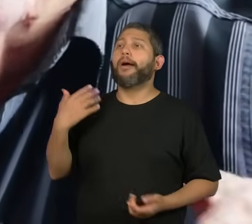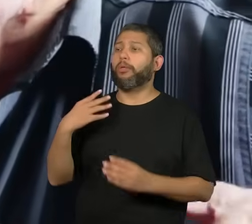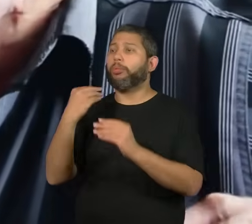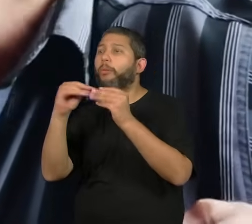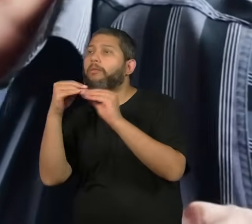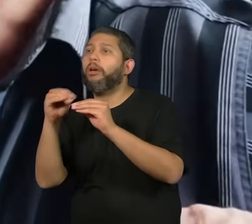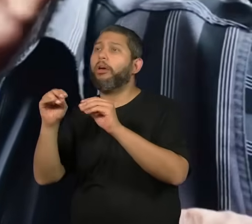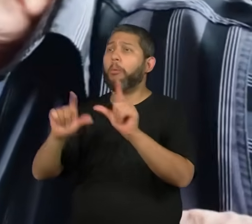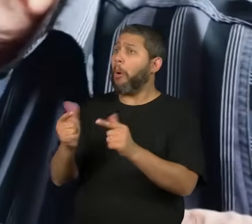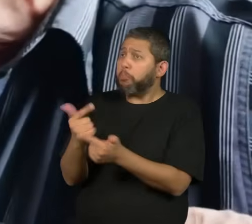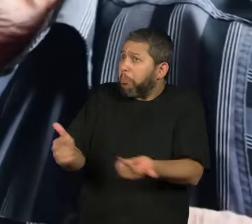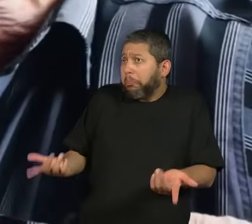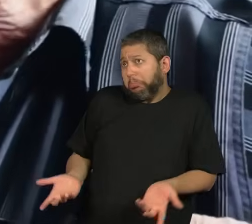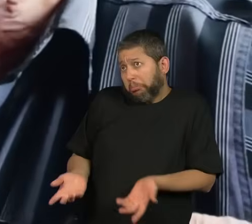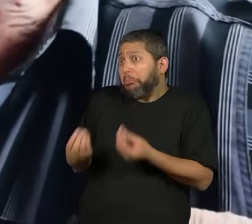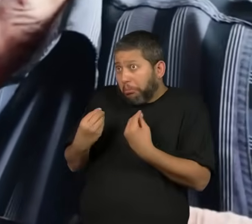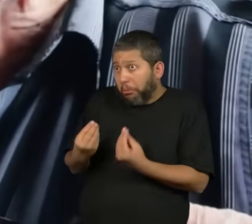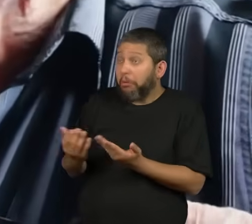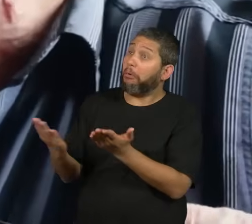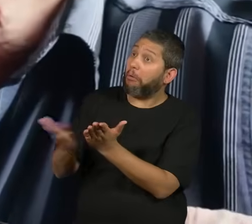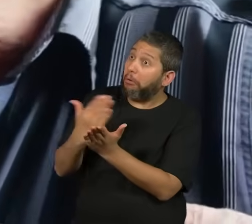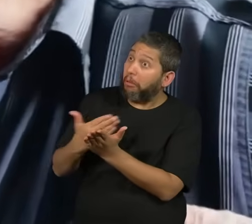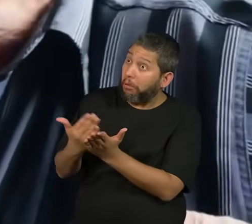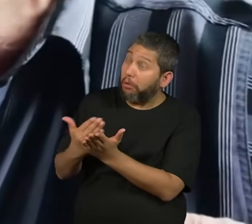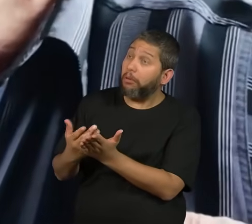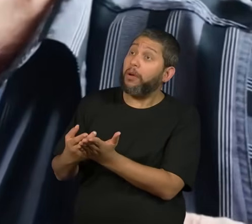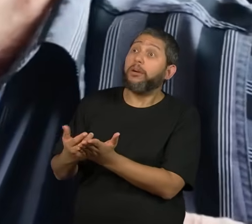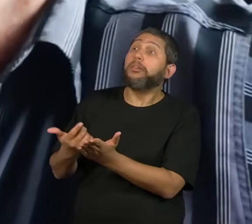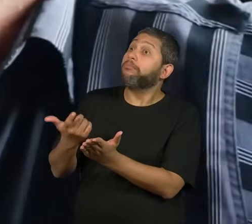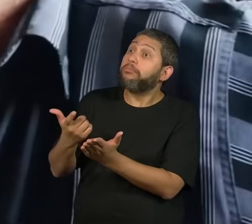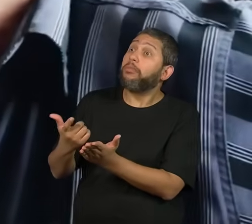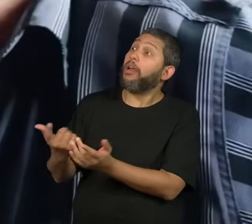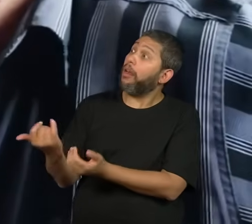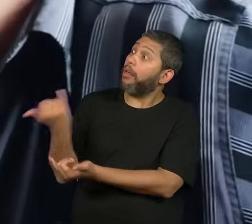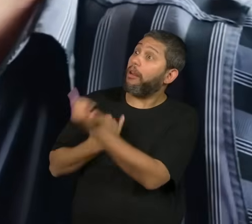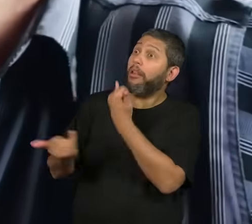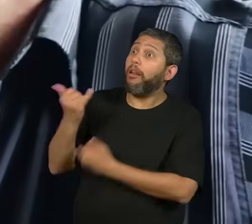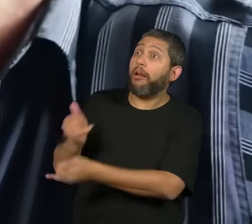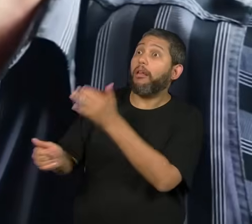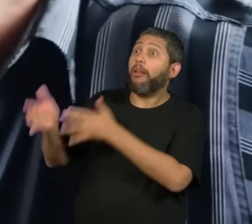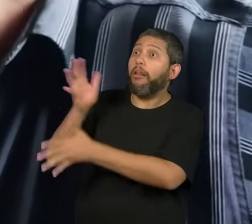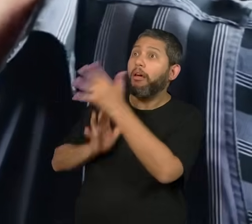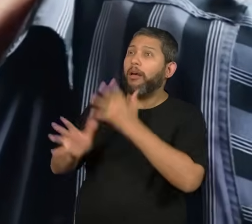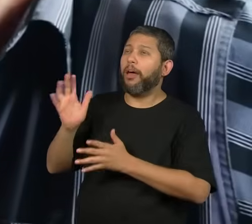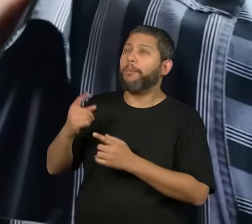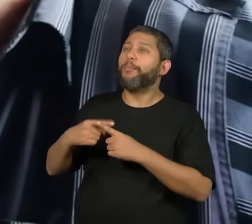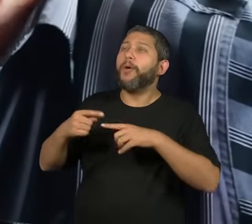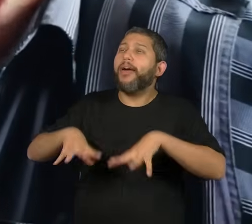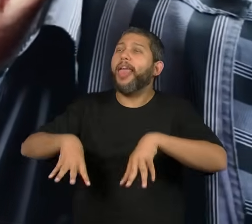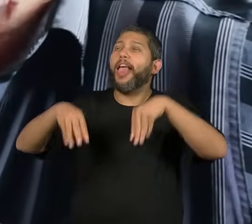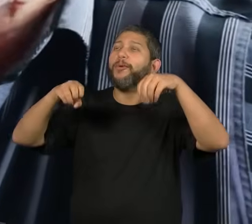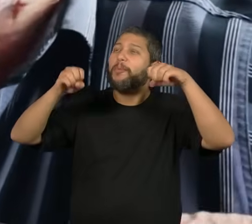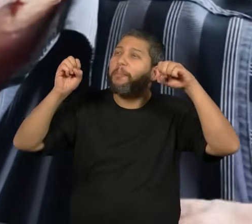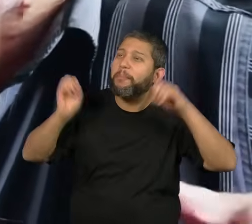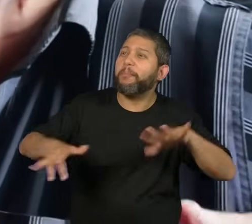nem nada, e a gente, antes de dormir, meu pai lia cordel, história de Reino Encantado,